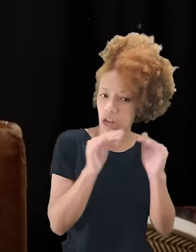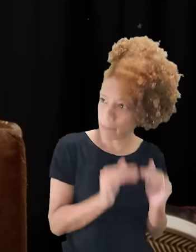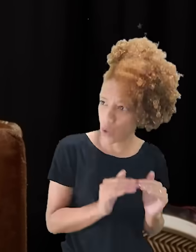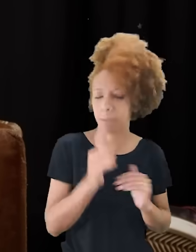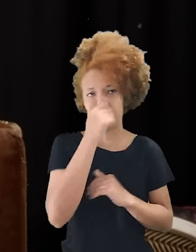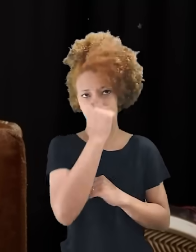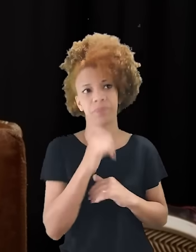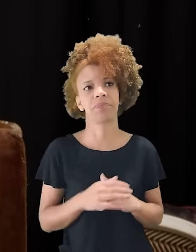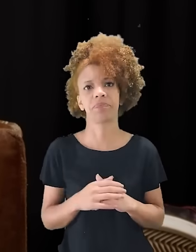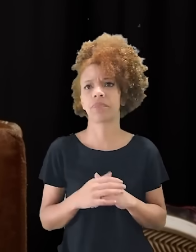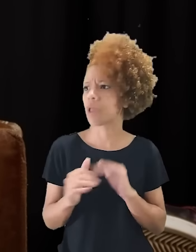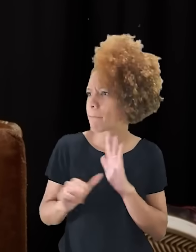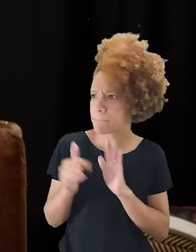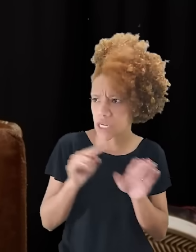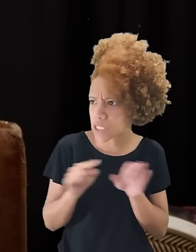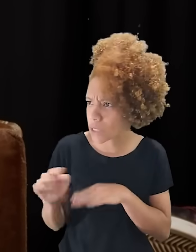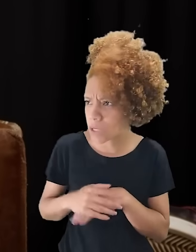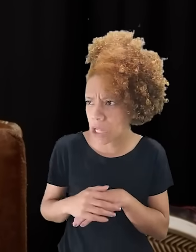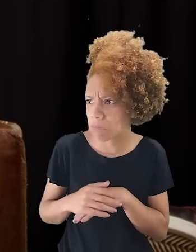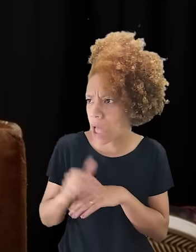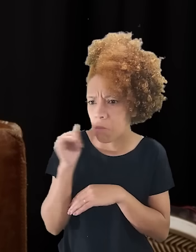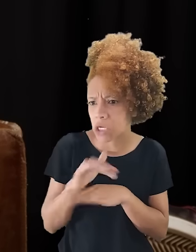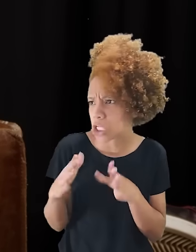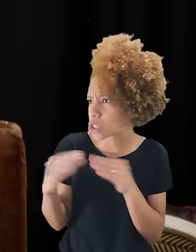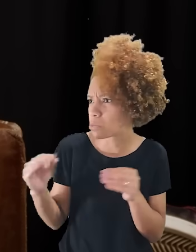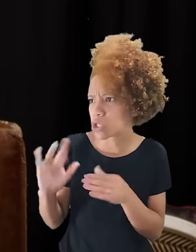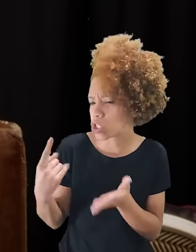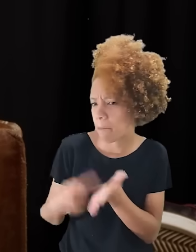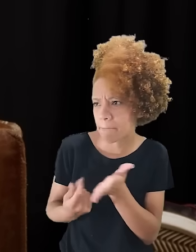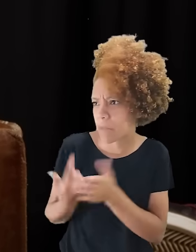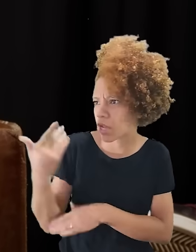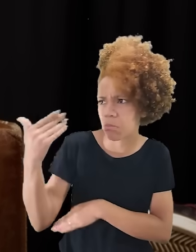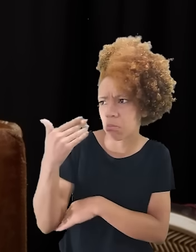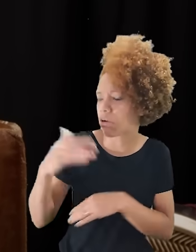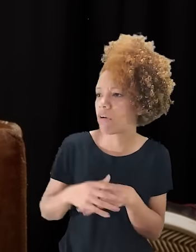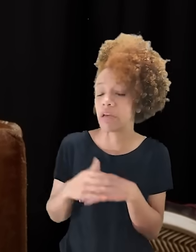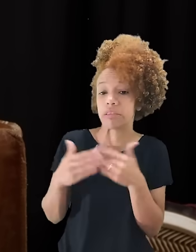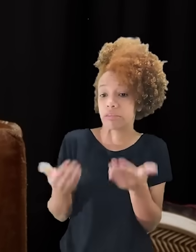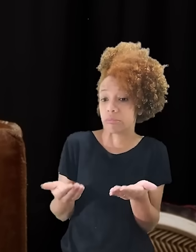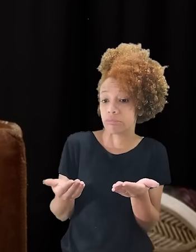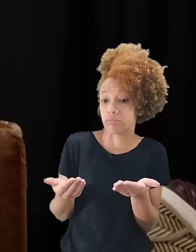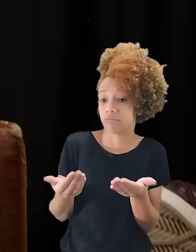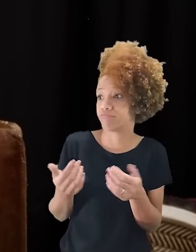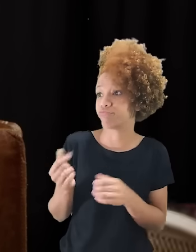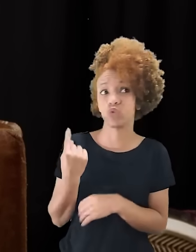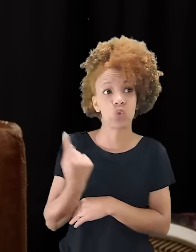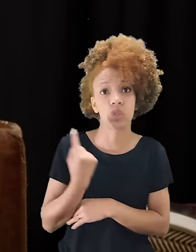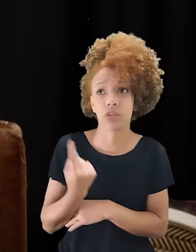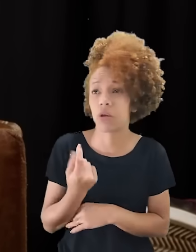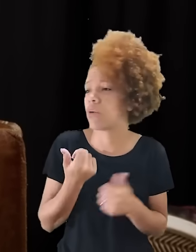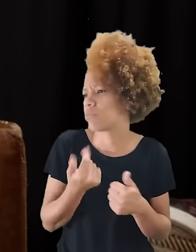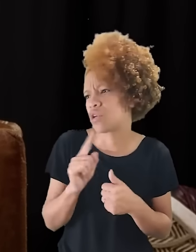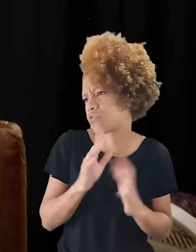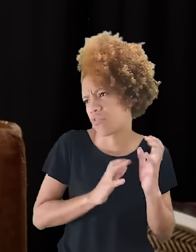elas eram menores aí na primeira semana a menina sumiu eu já tinha fechado o hotel tive que ir bancar tudo foi tipo assim fiquei desolada mas